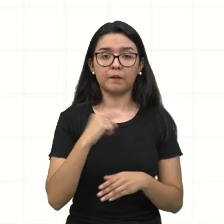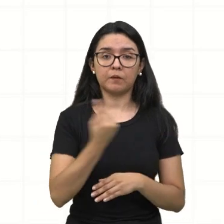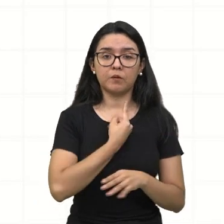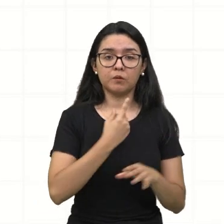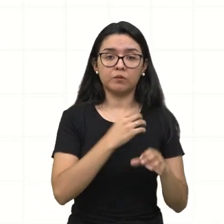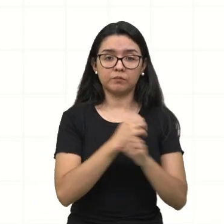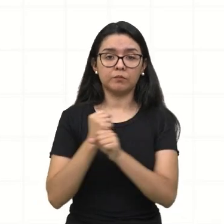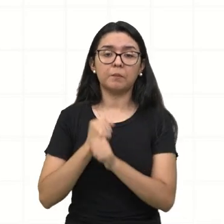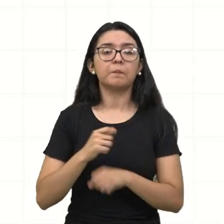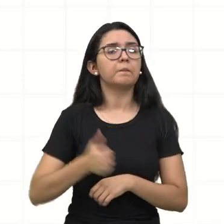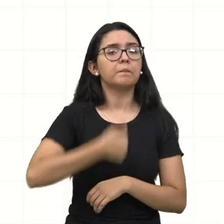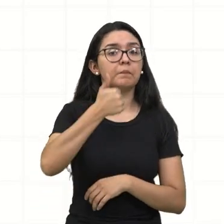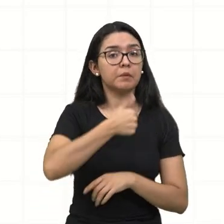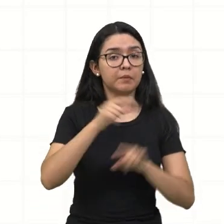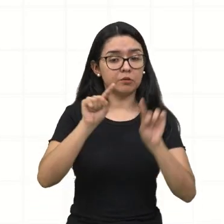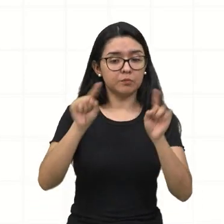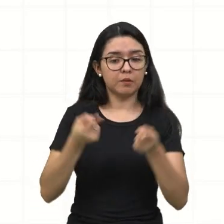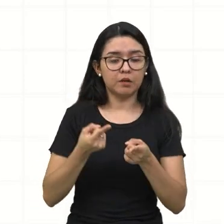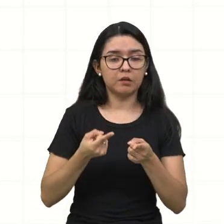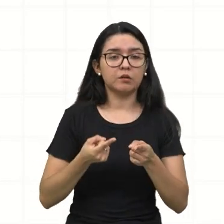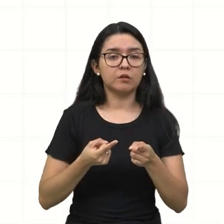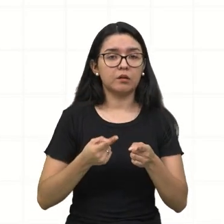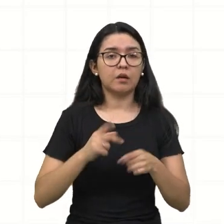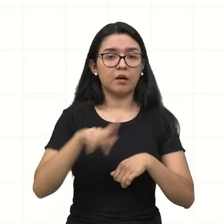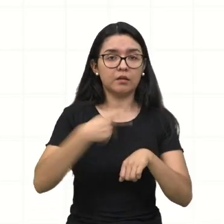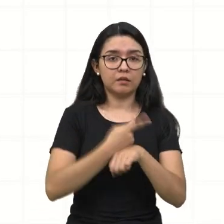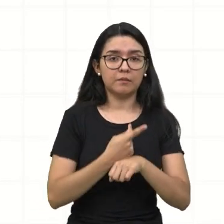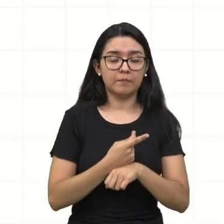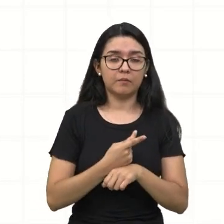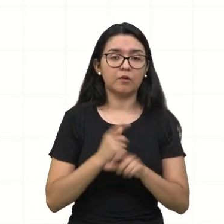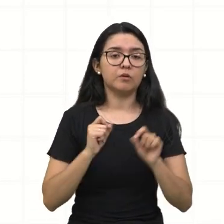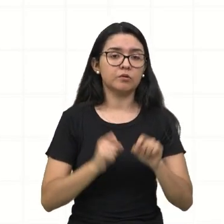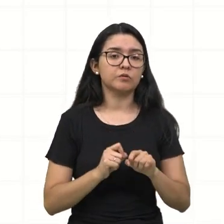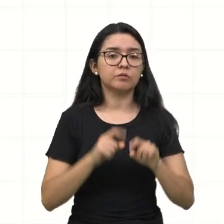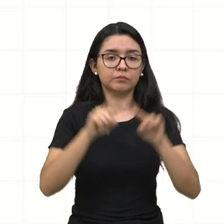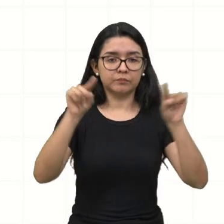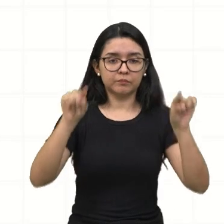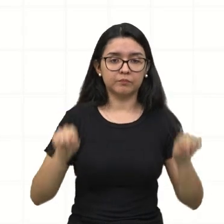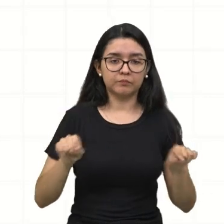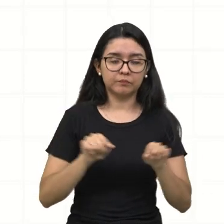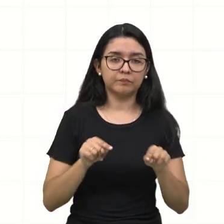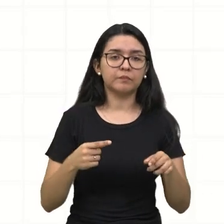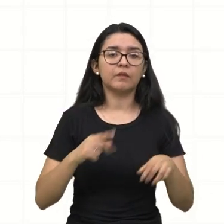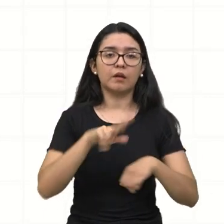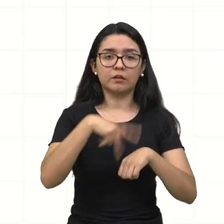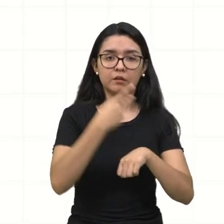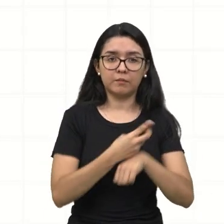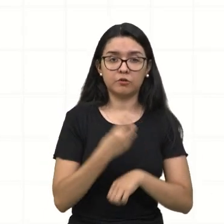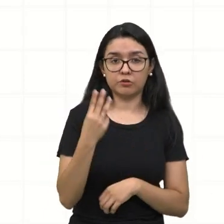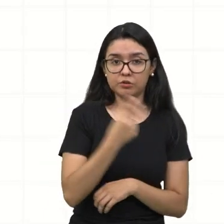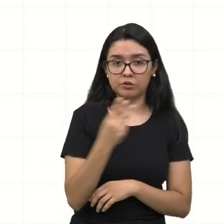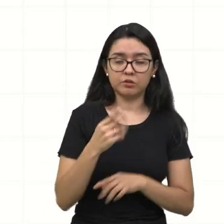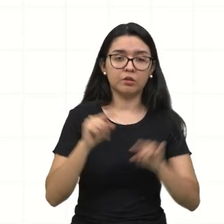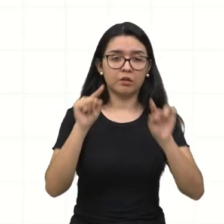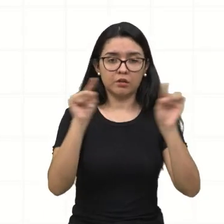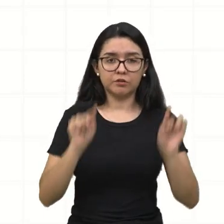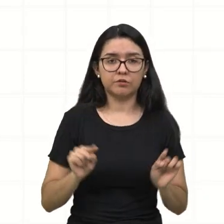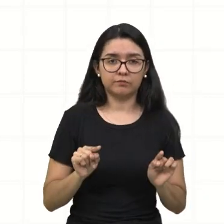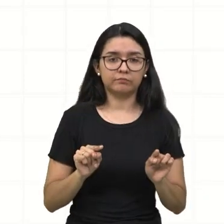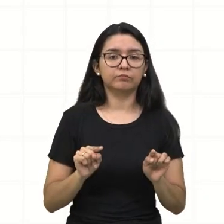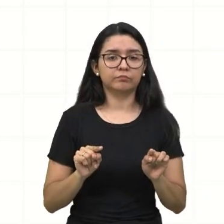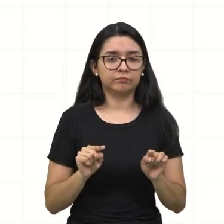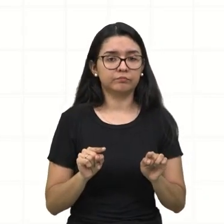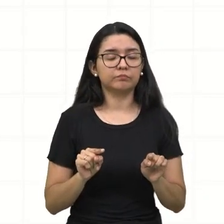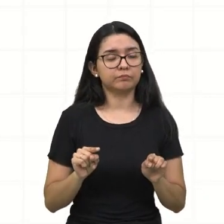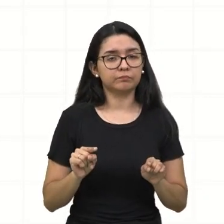de dentro, né, os parênteses, em seguida os colchetes e, por último, as chaves, na medida em que vão aparecendo, né, a parte interna